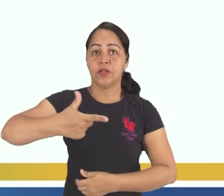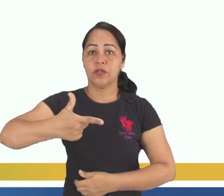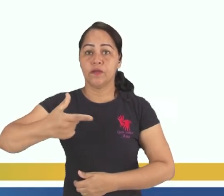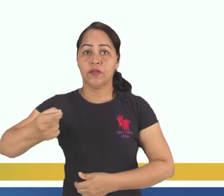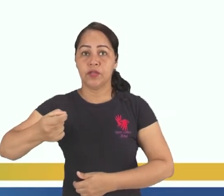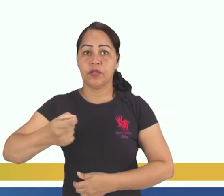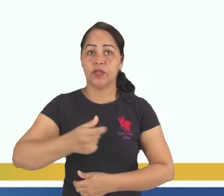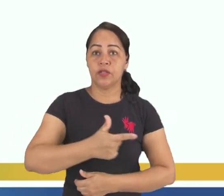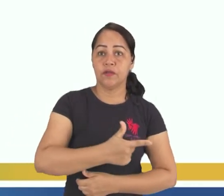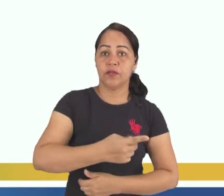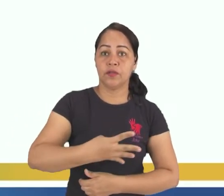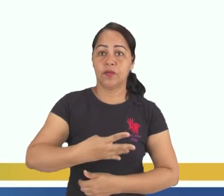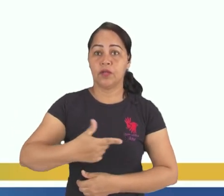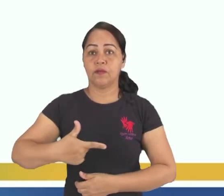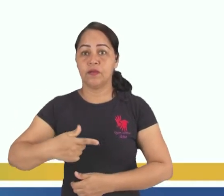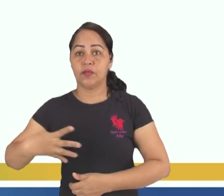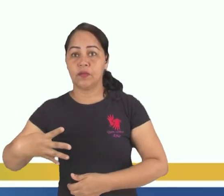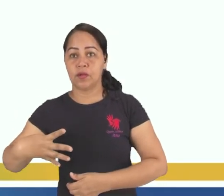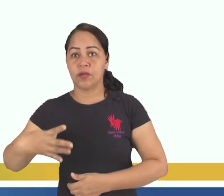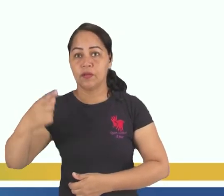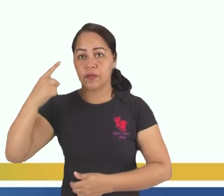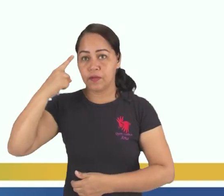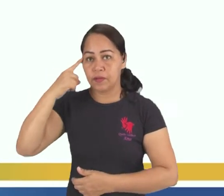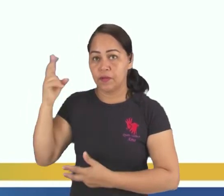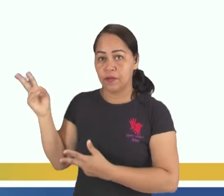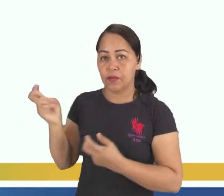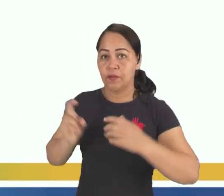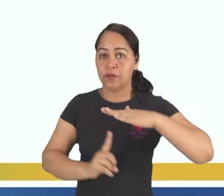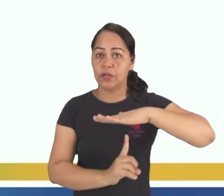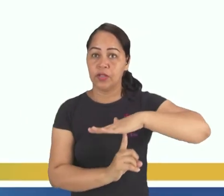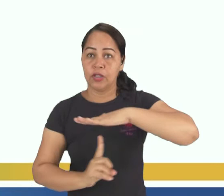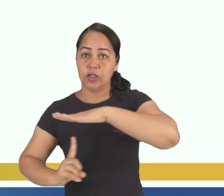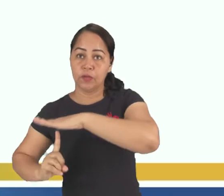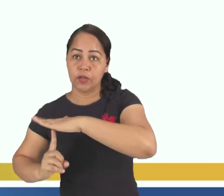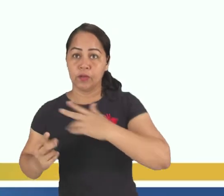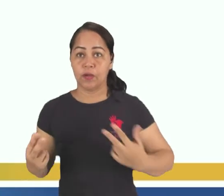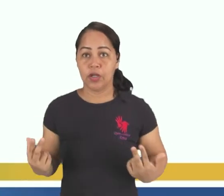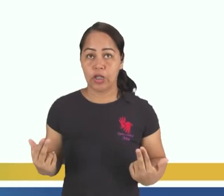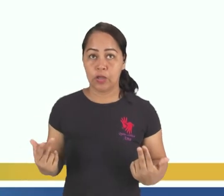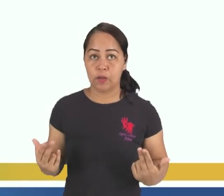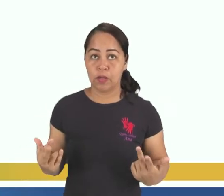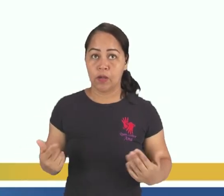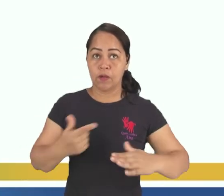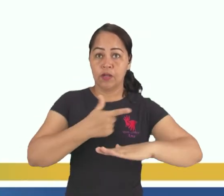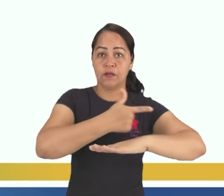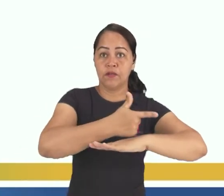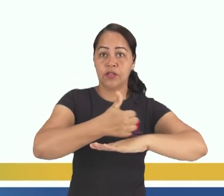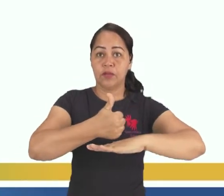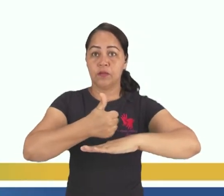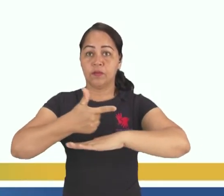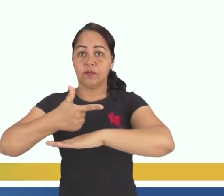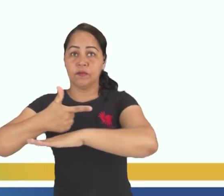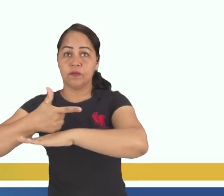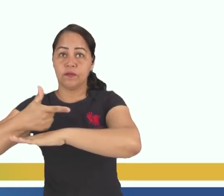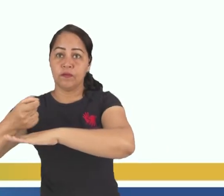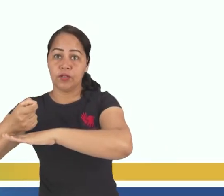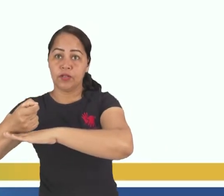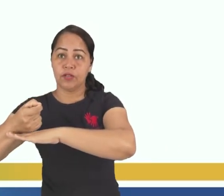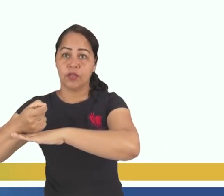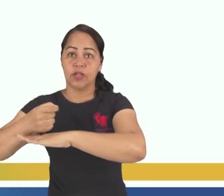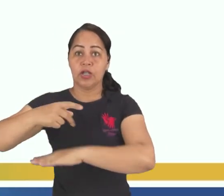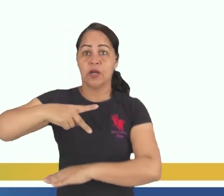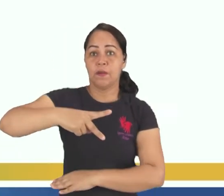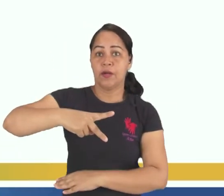24. Repare, ó, que nós estamos com os mesmos denominadores e esta fração possui denominador 21